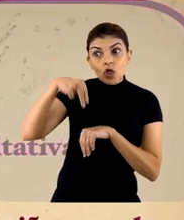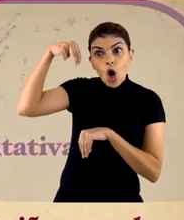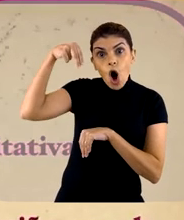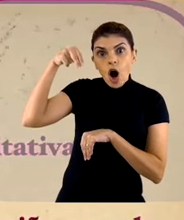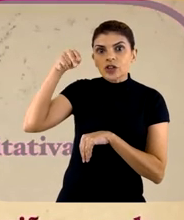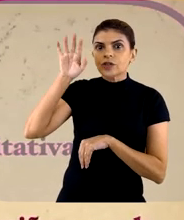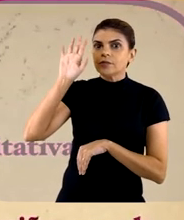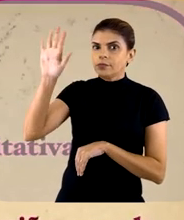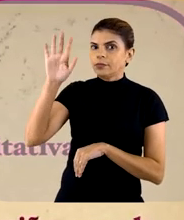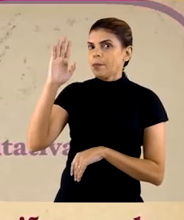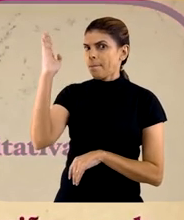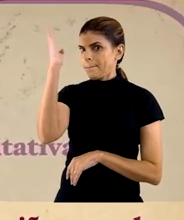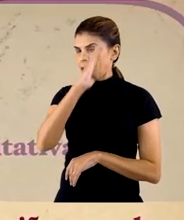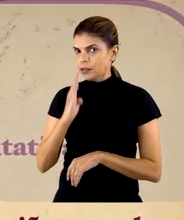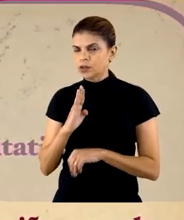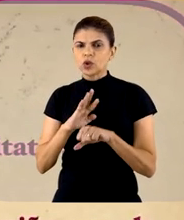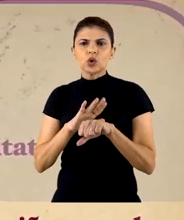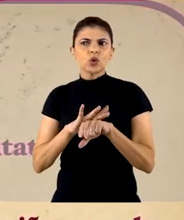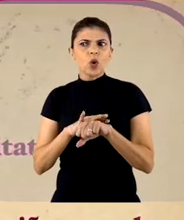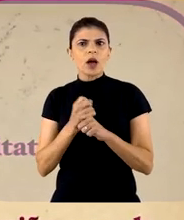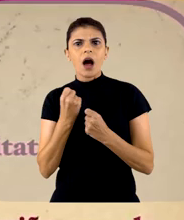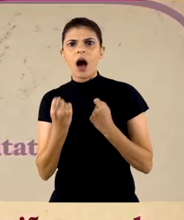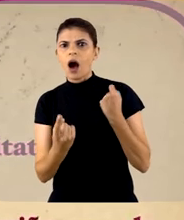Brasil. Algumas doenças